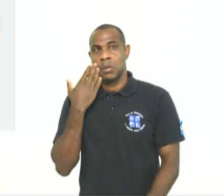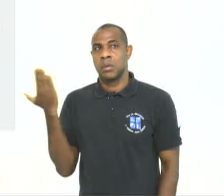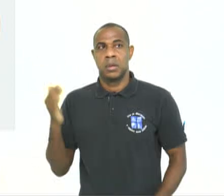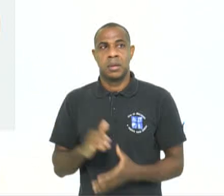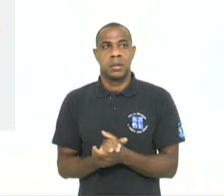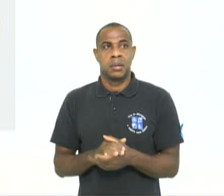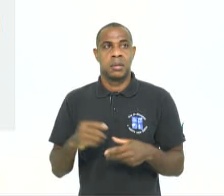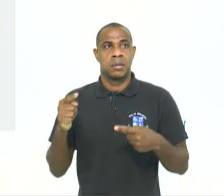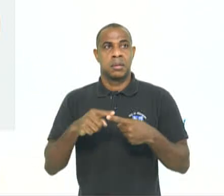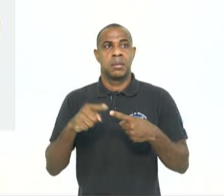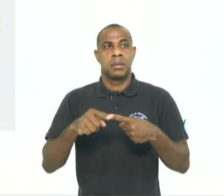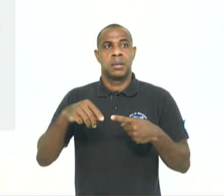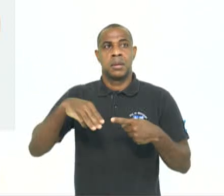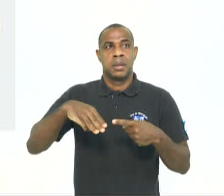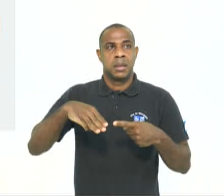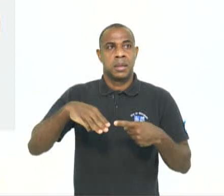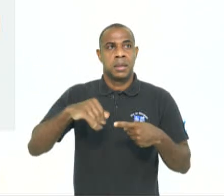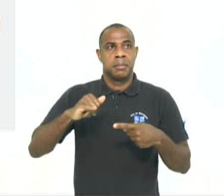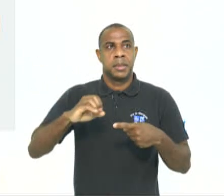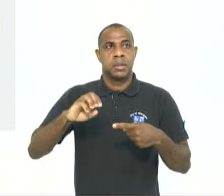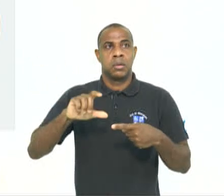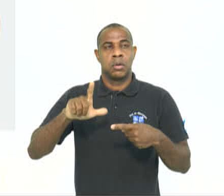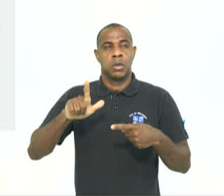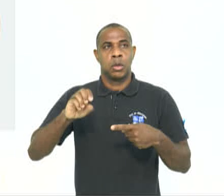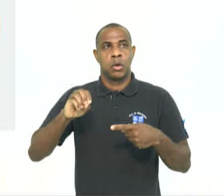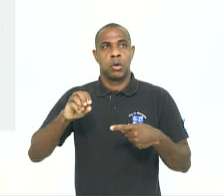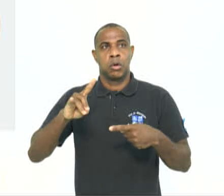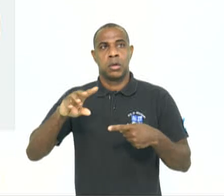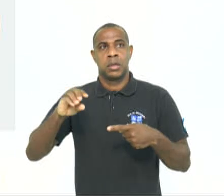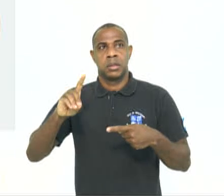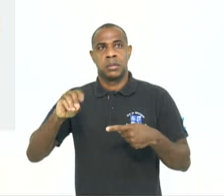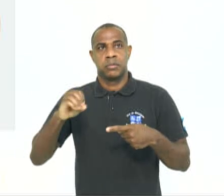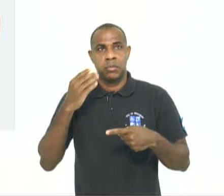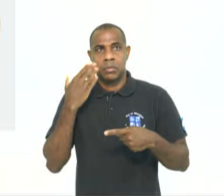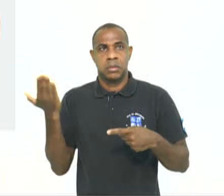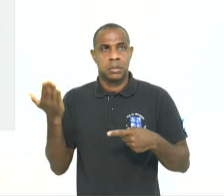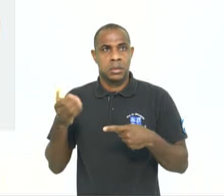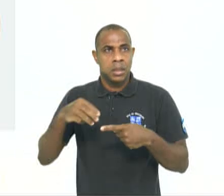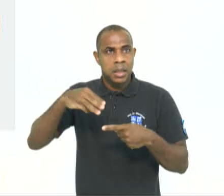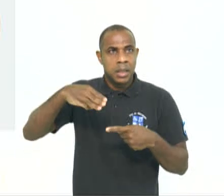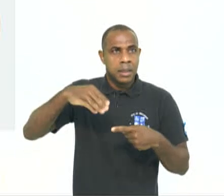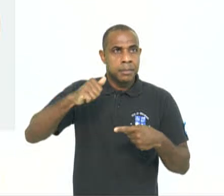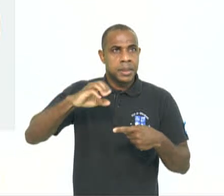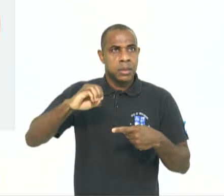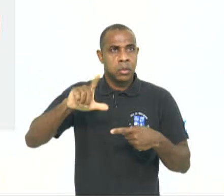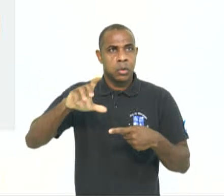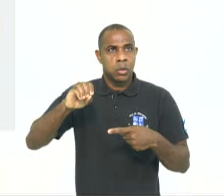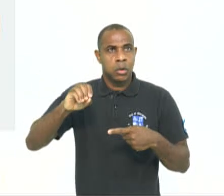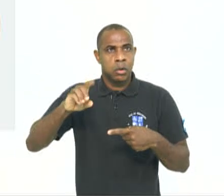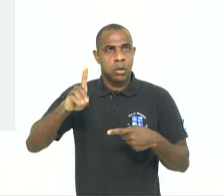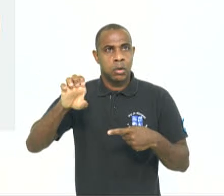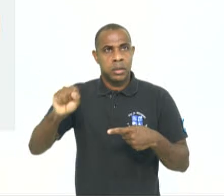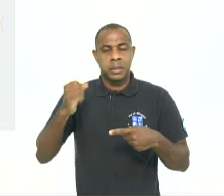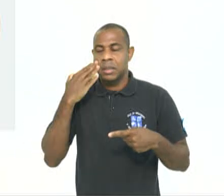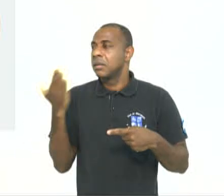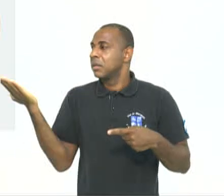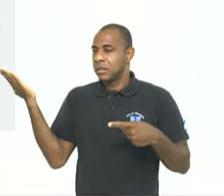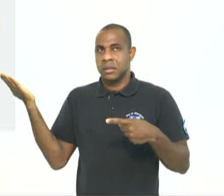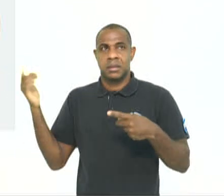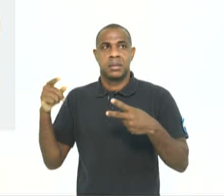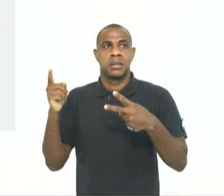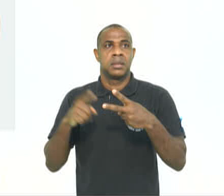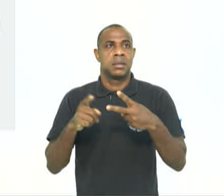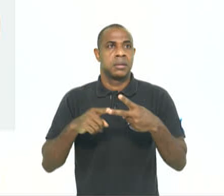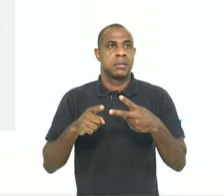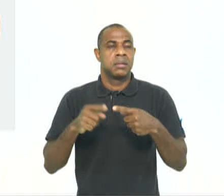mieloide quando elas afetam as células mieloides, aquelas que dão origem às hemácias, leucócitos, as hemácias, plaquetas e